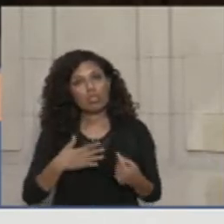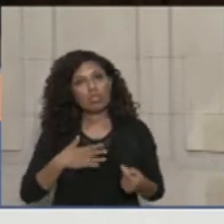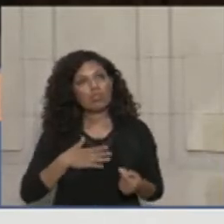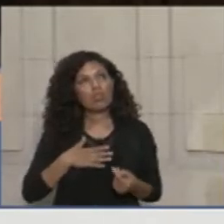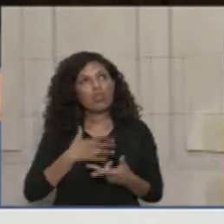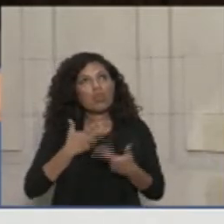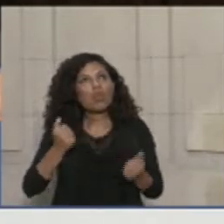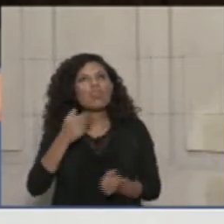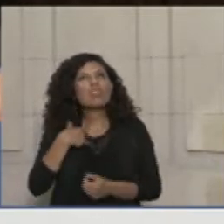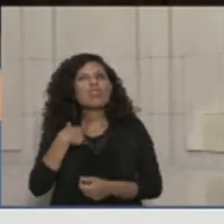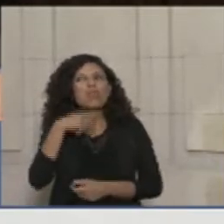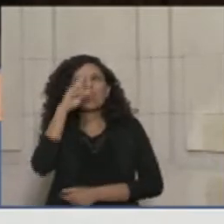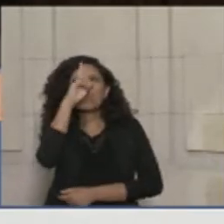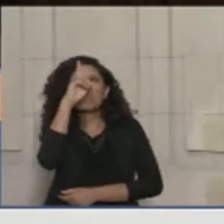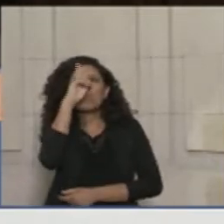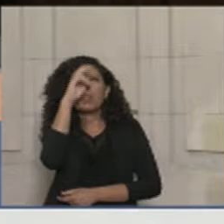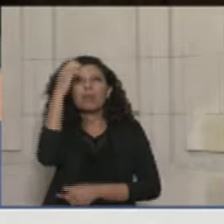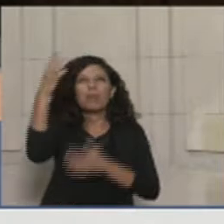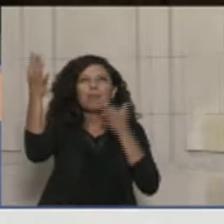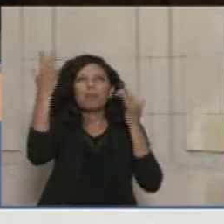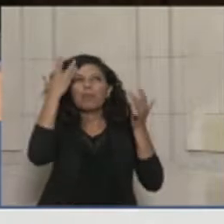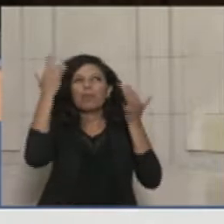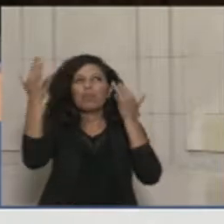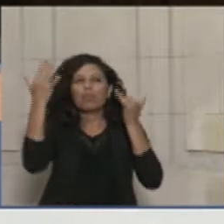memória, mas vi